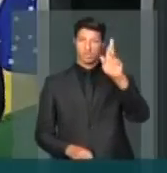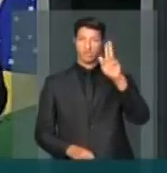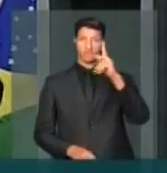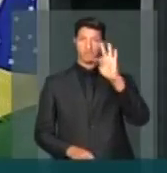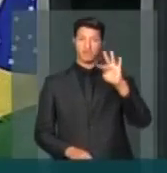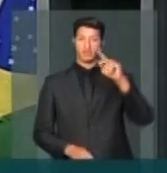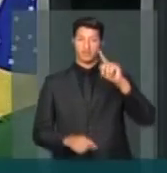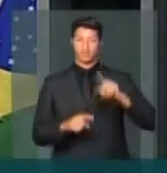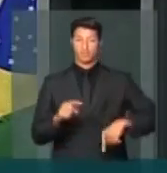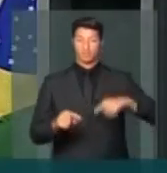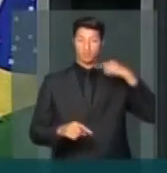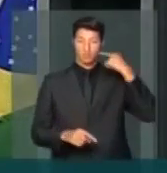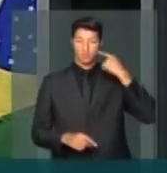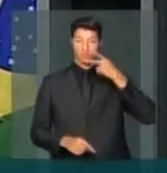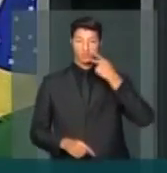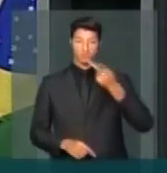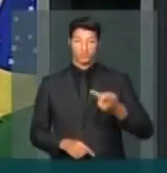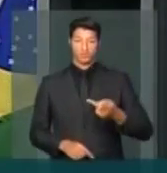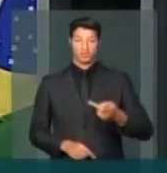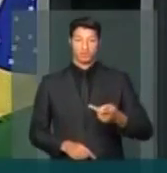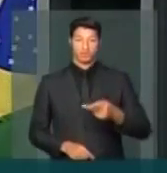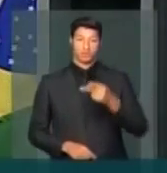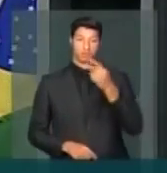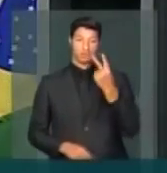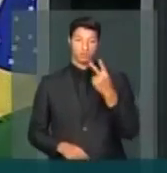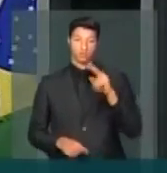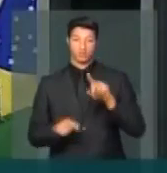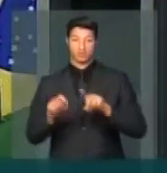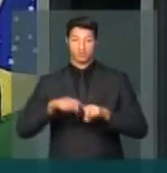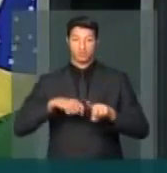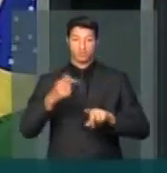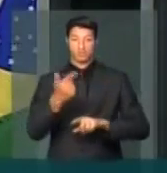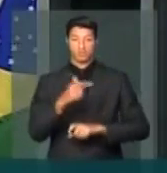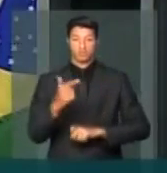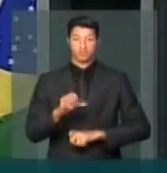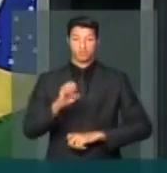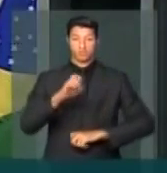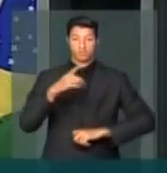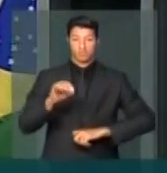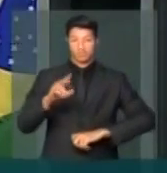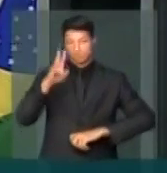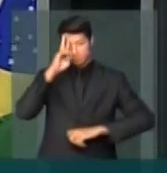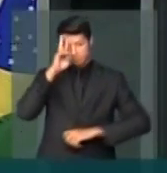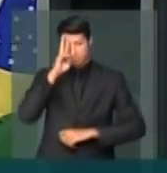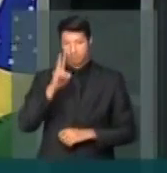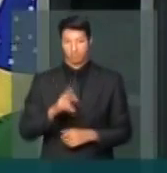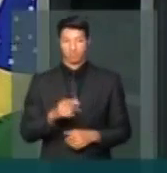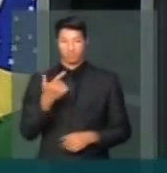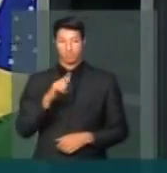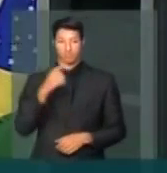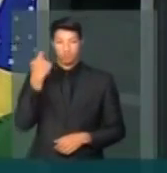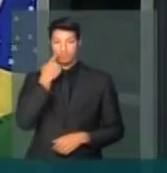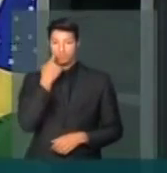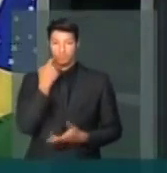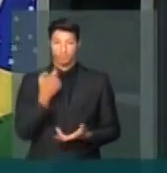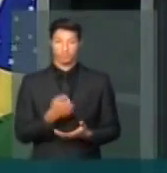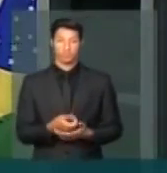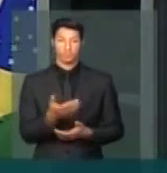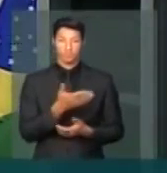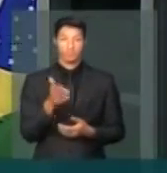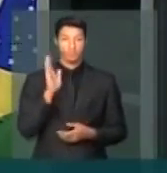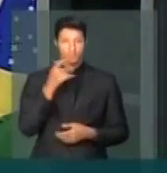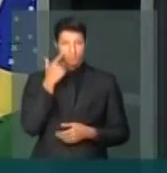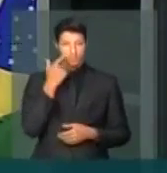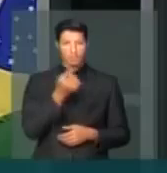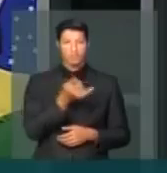está proibindo os parlamentares de falar. Há 2 meses que não tinha sessão nas segundas-feiras, nas sextas-feiras. Vossa Excelência